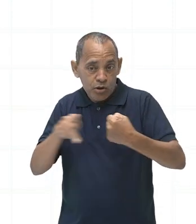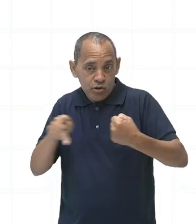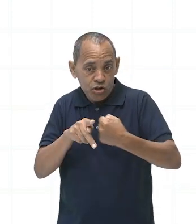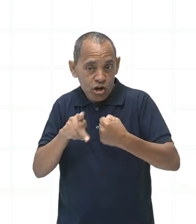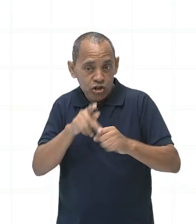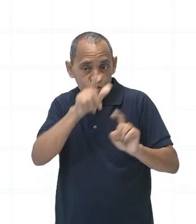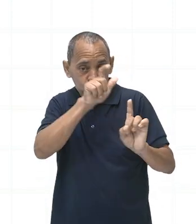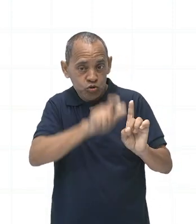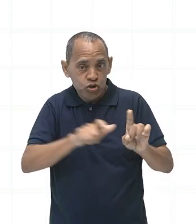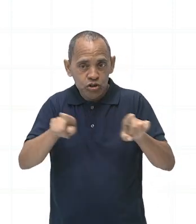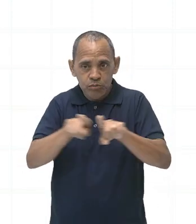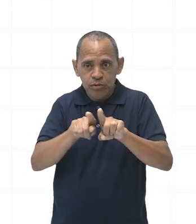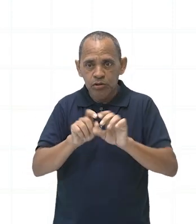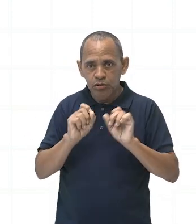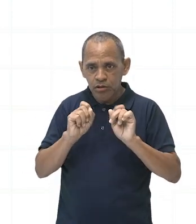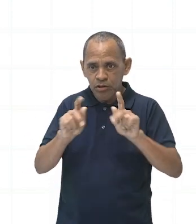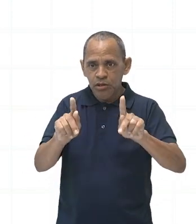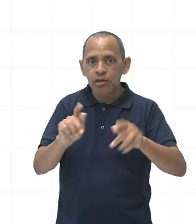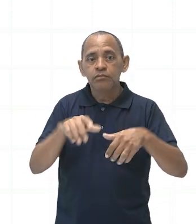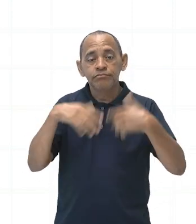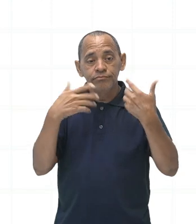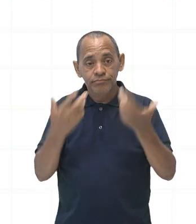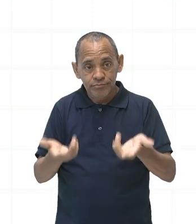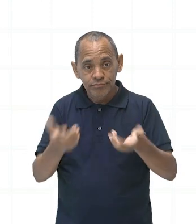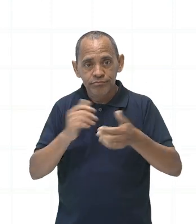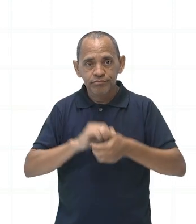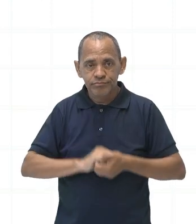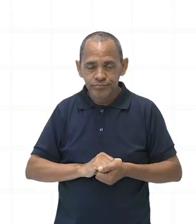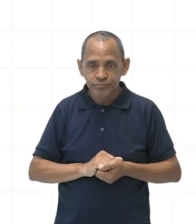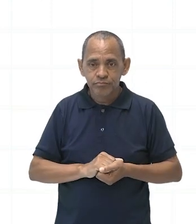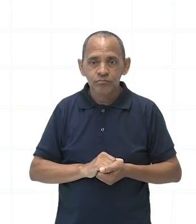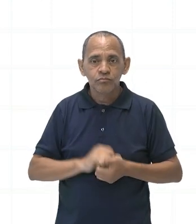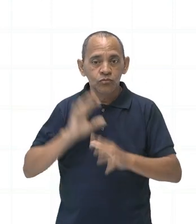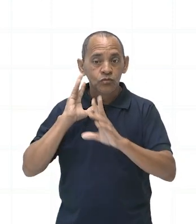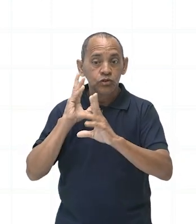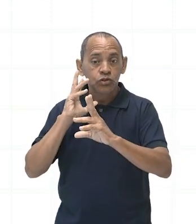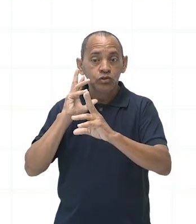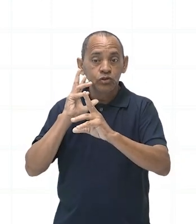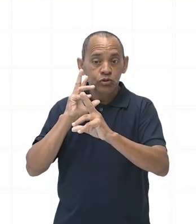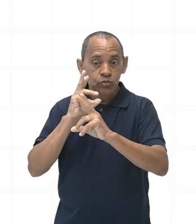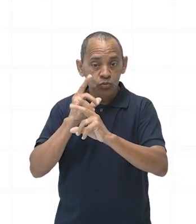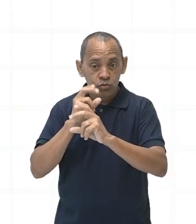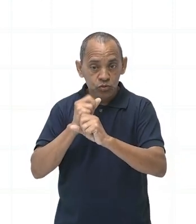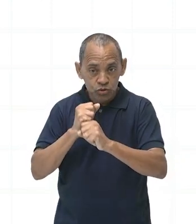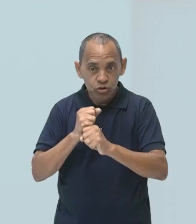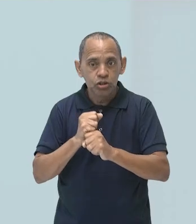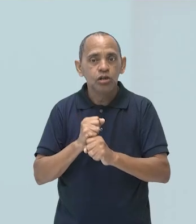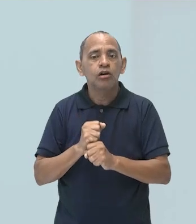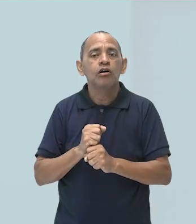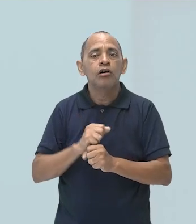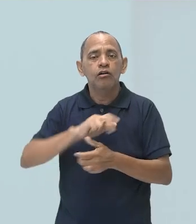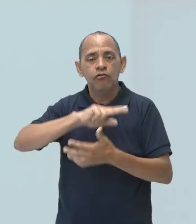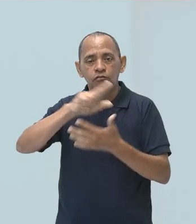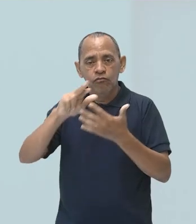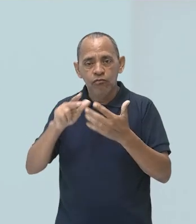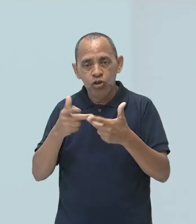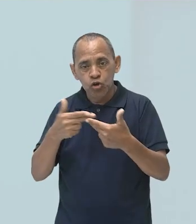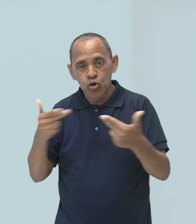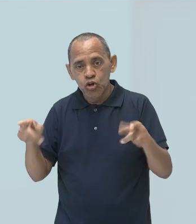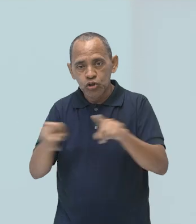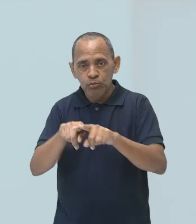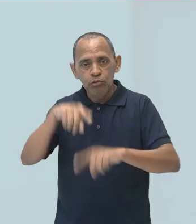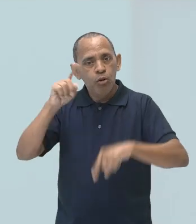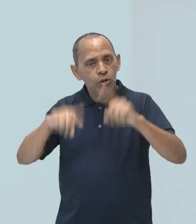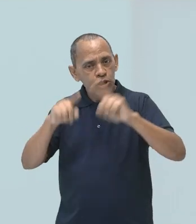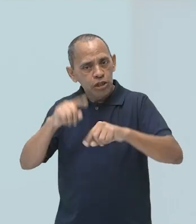sujeito. Ok, pessoal? Então, revisamos bastante coisa, não é mesmo? Mas é isto